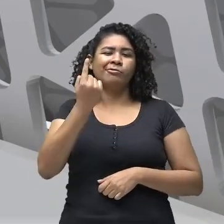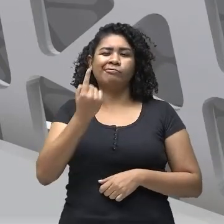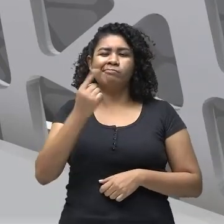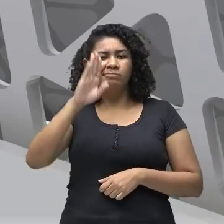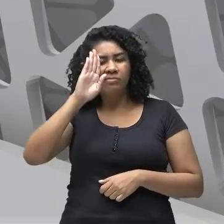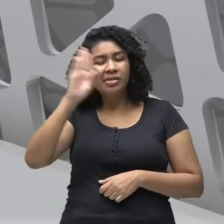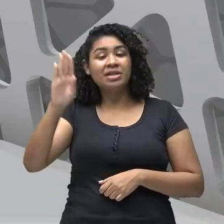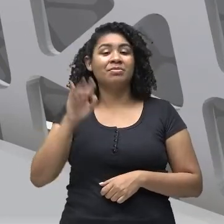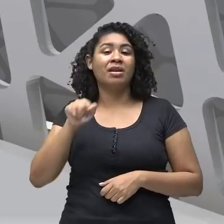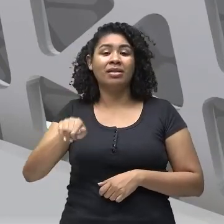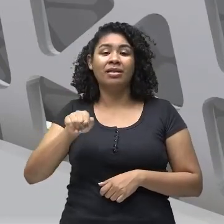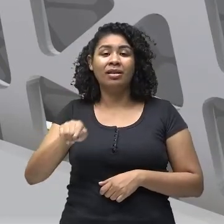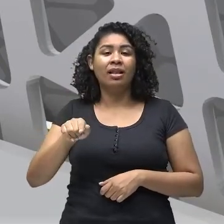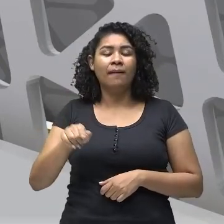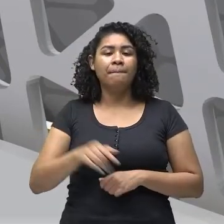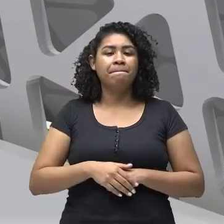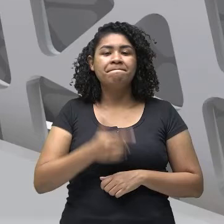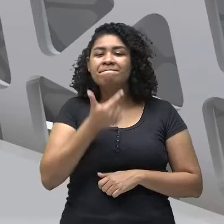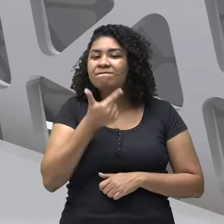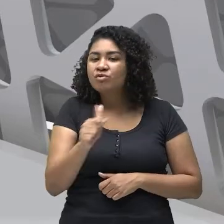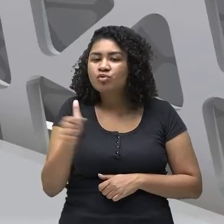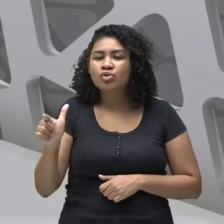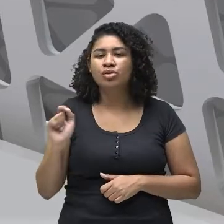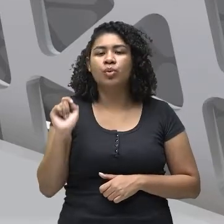não tinha, que era o quê?